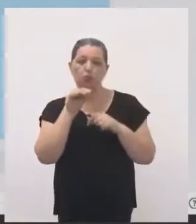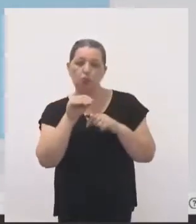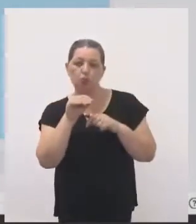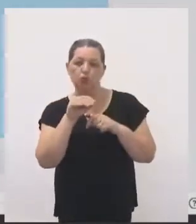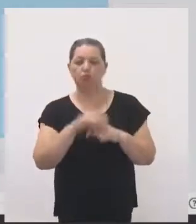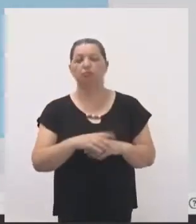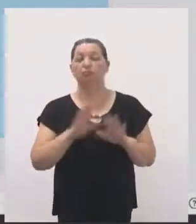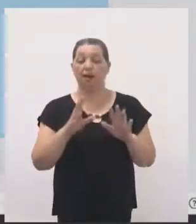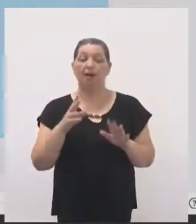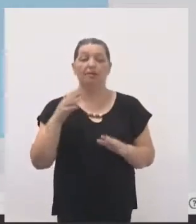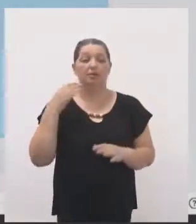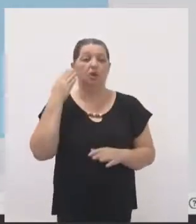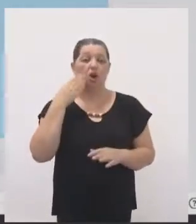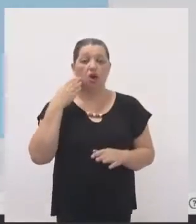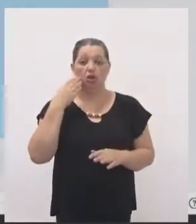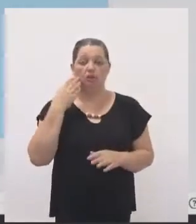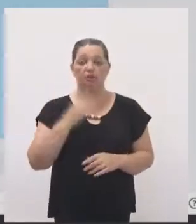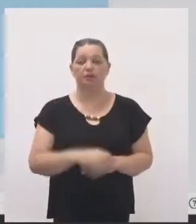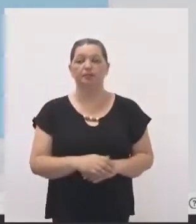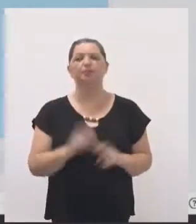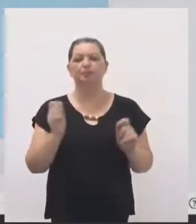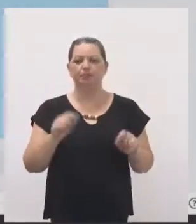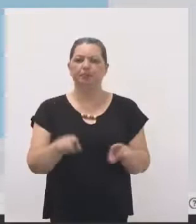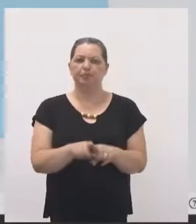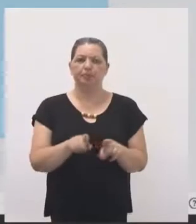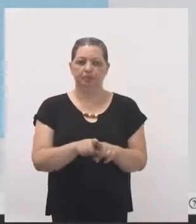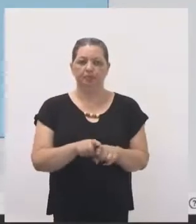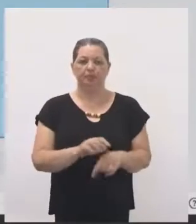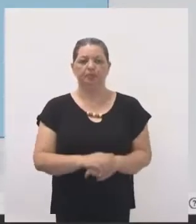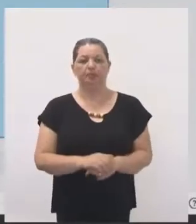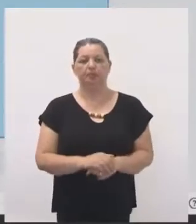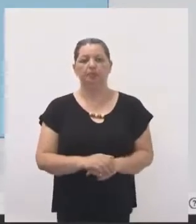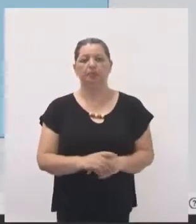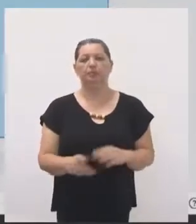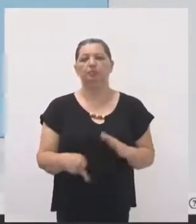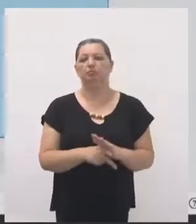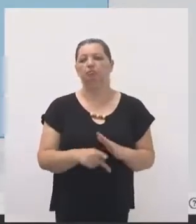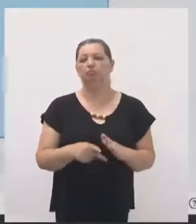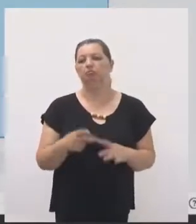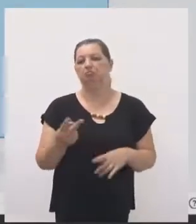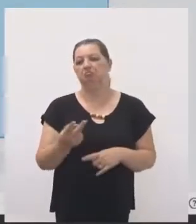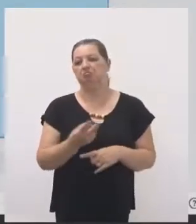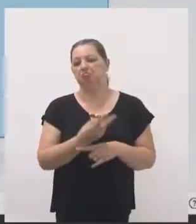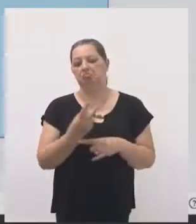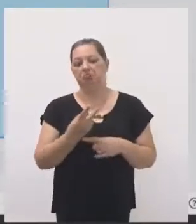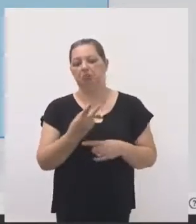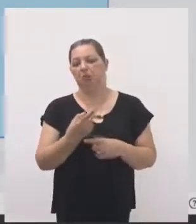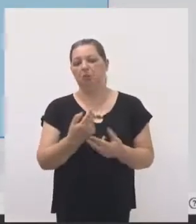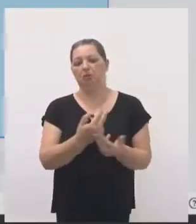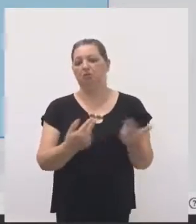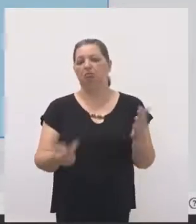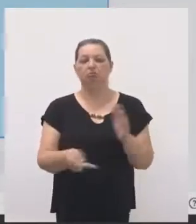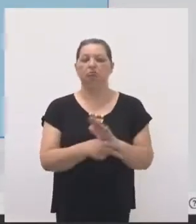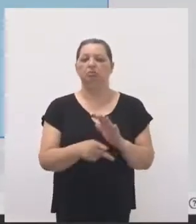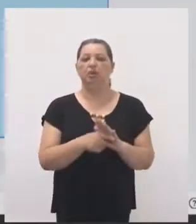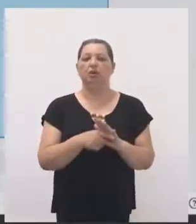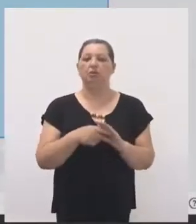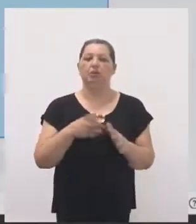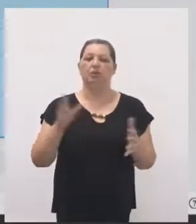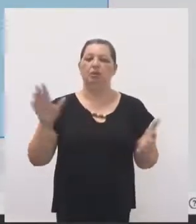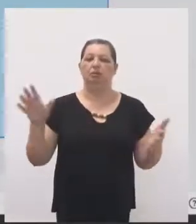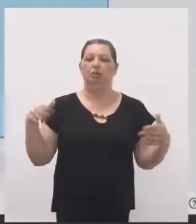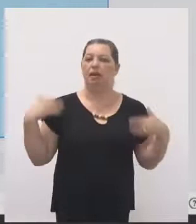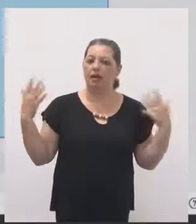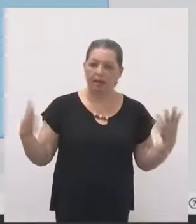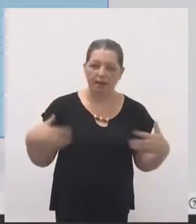que rosa. Ou eu posso também buscar algo que seja animado, porque o Canva tem esses elementos